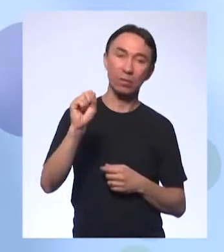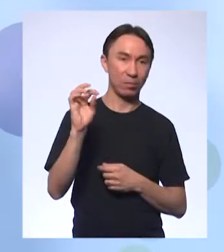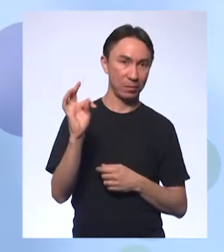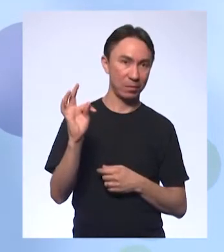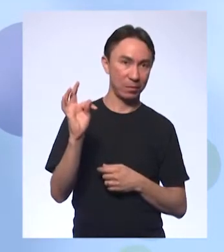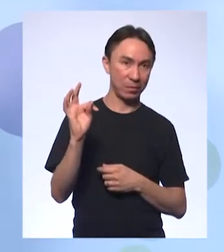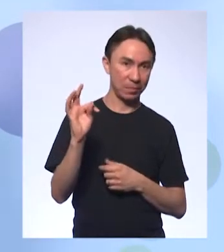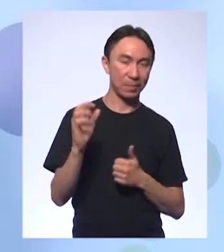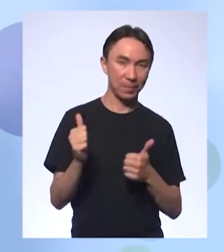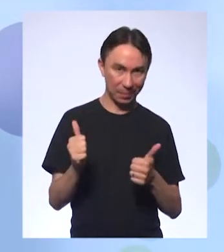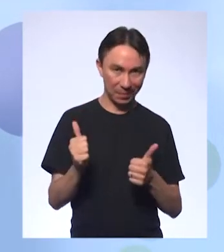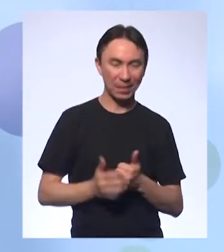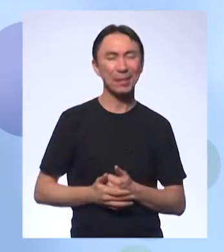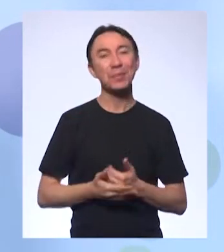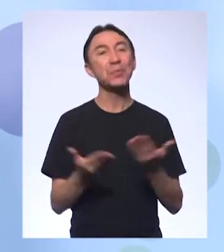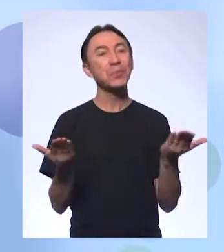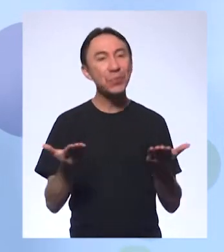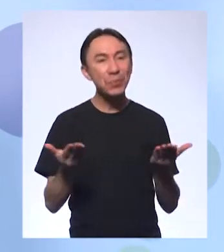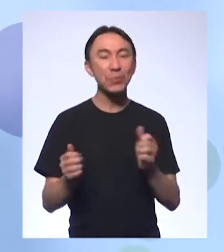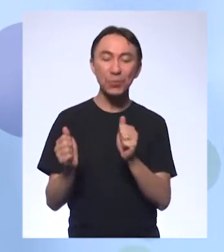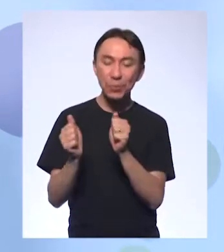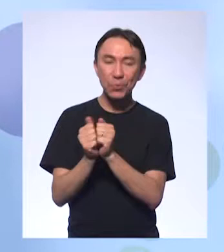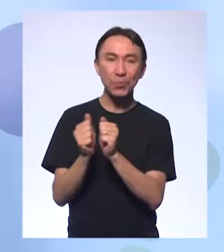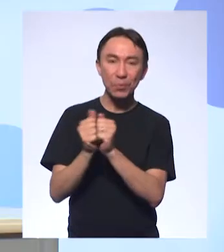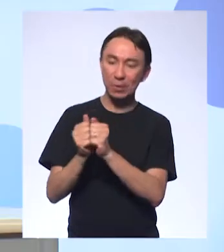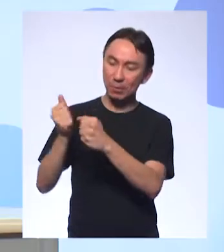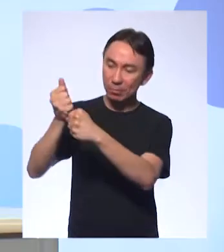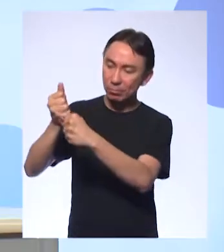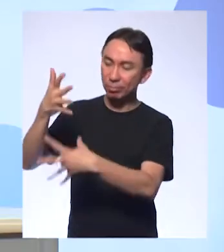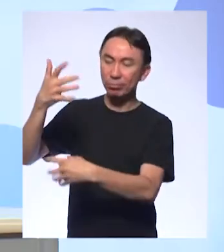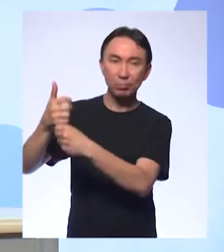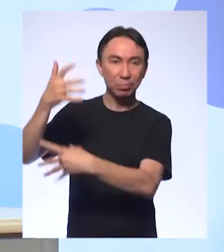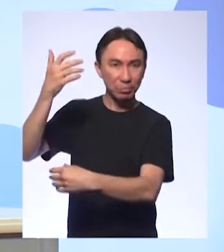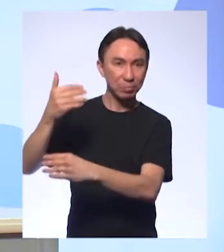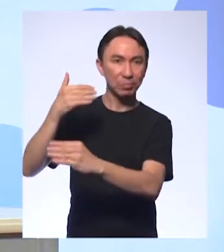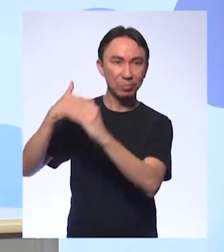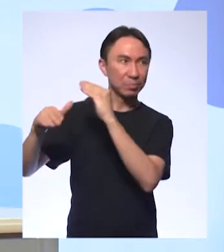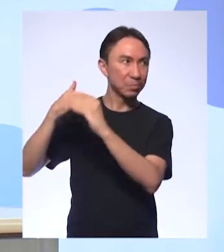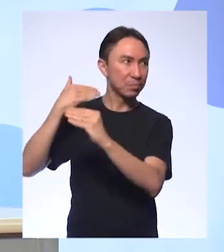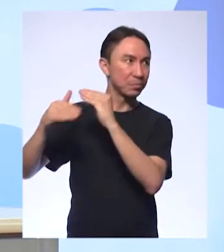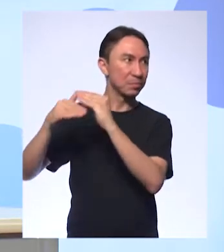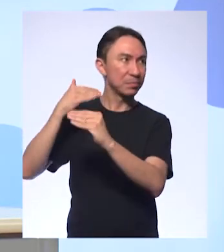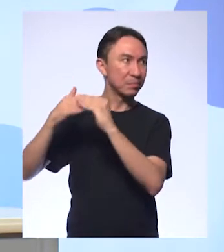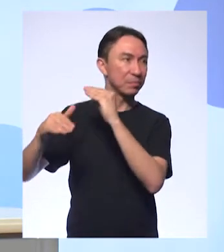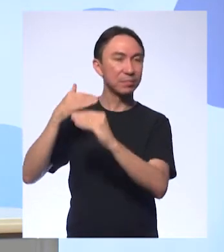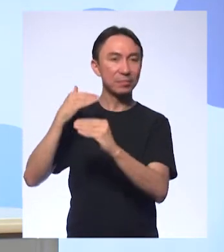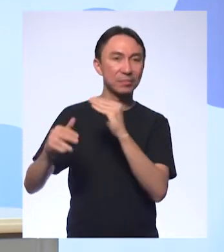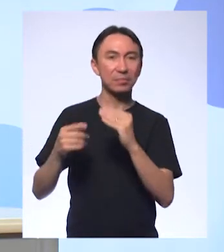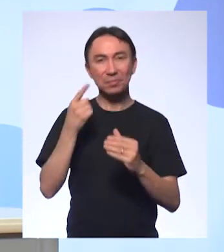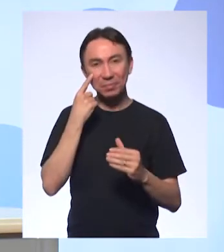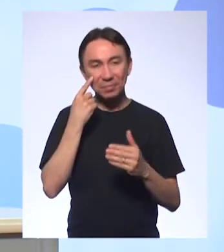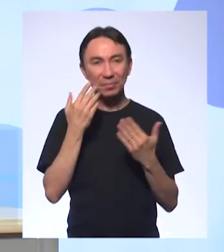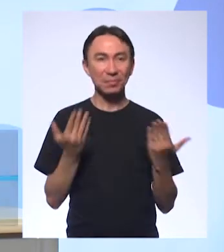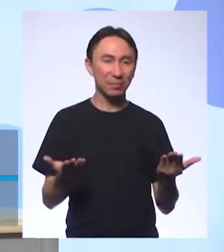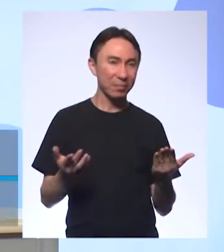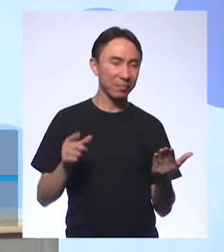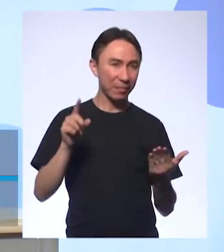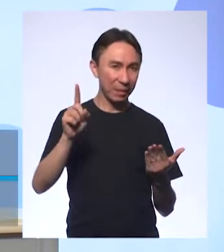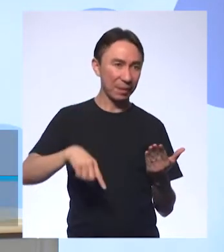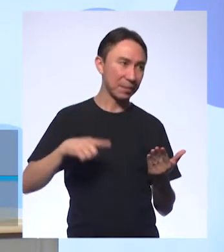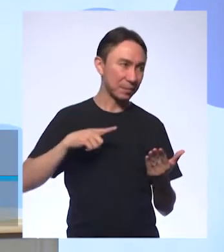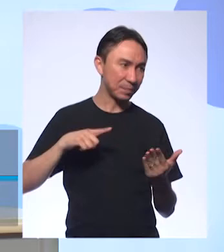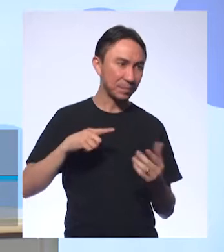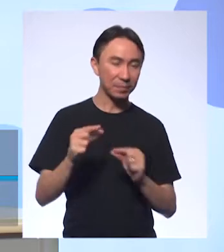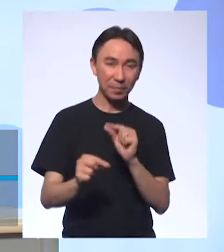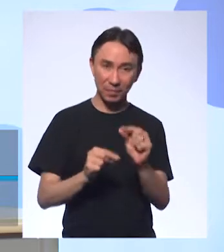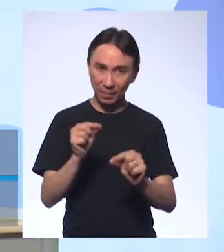chat com vocês, temos nosso querido professor Magno. As boas-vindas aí também, eu também quero desejar aos professores que